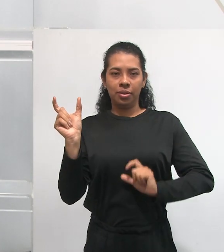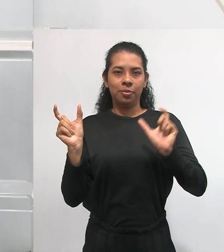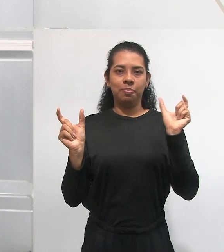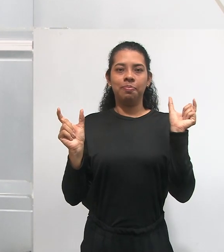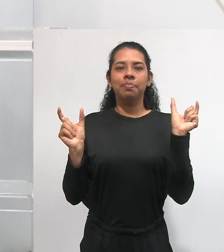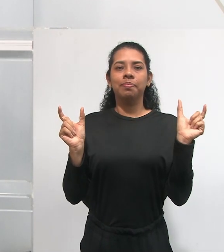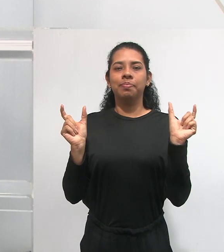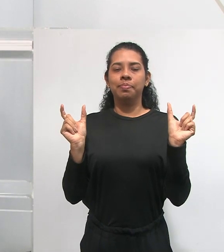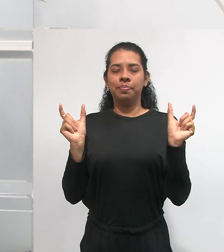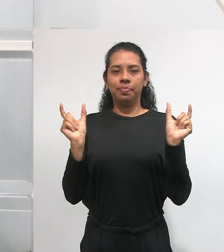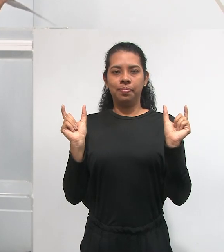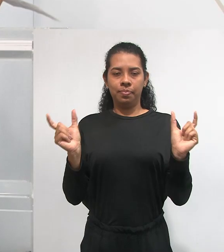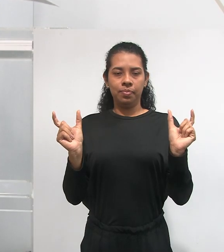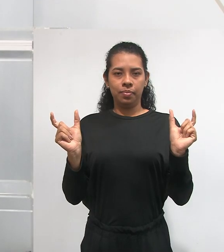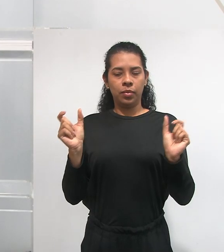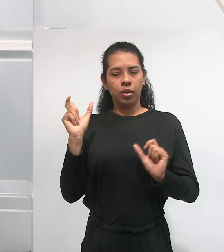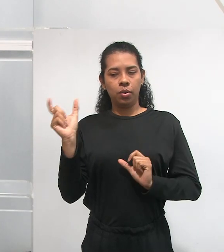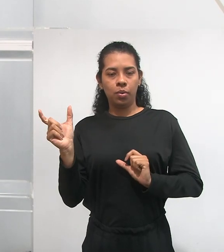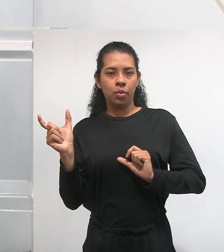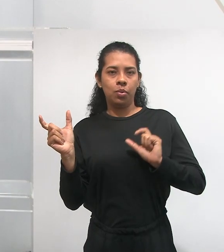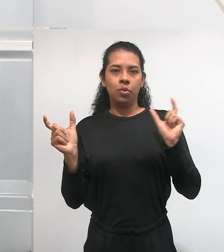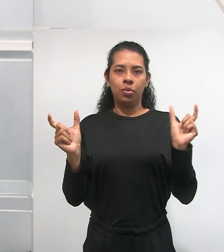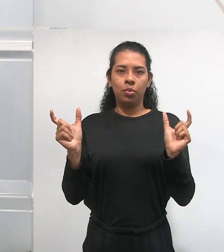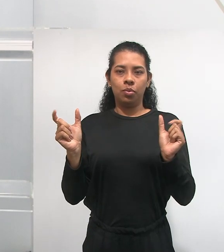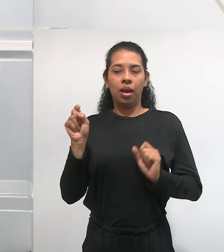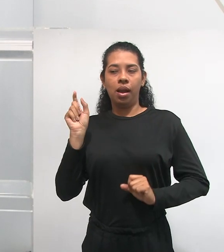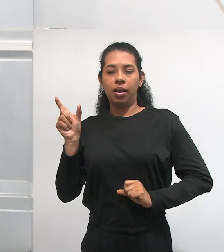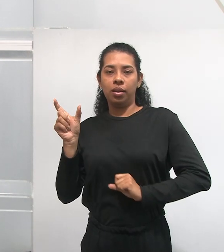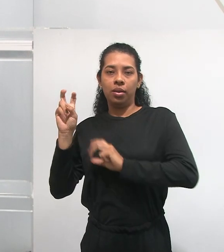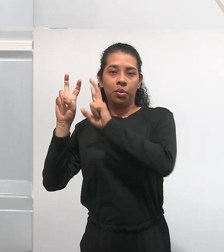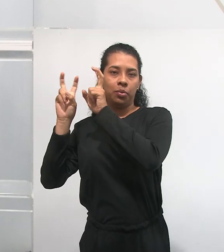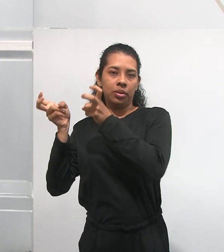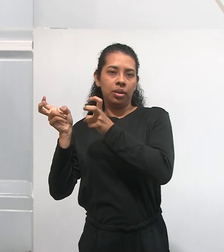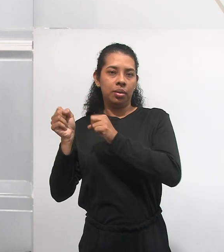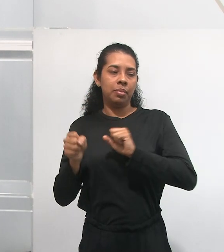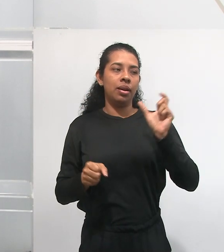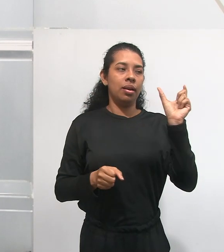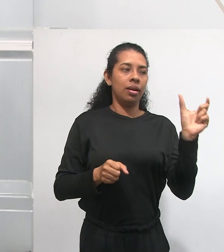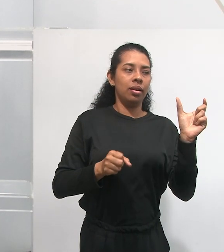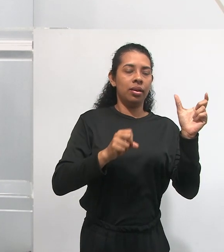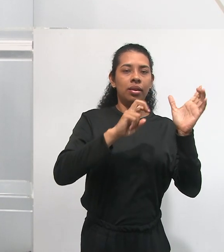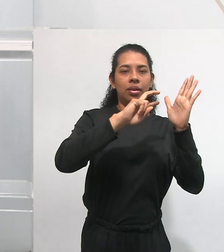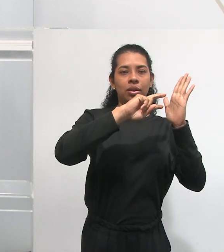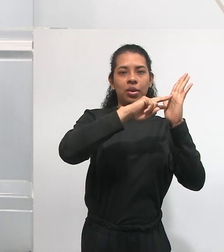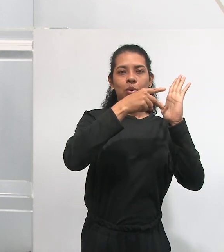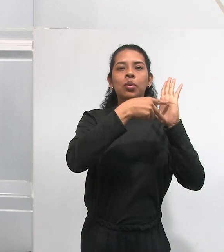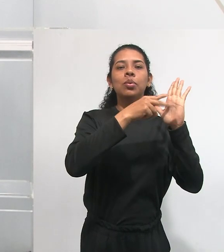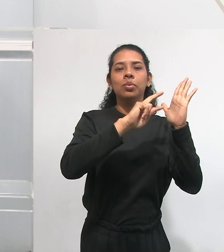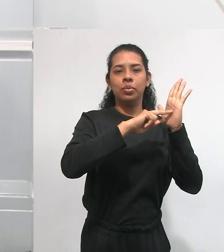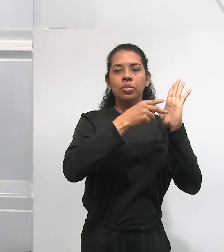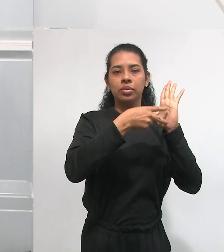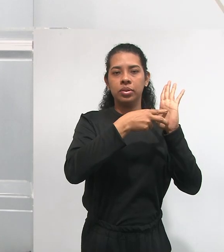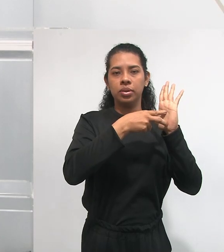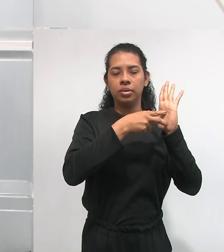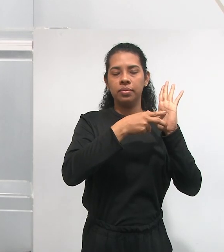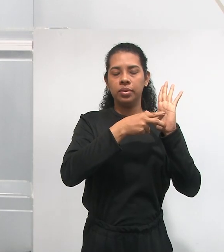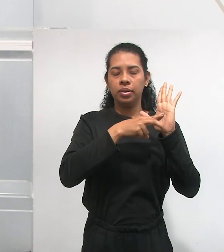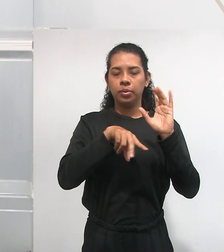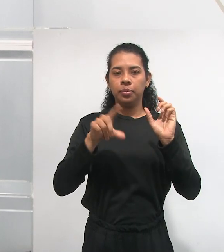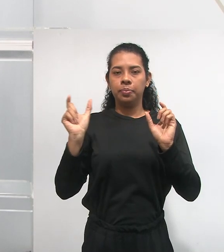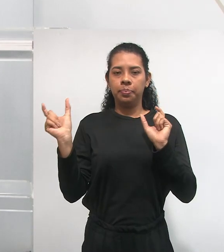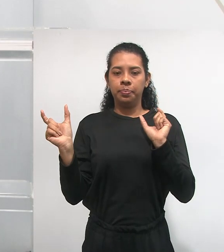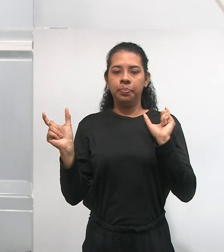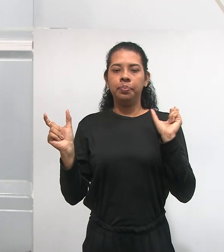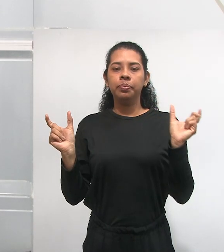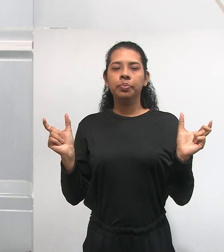os 12 títulozinhos ali, de um lado, e você vai colocar os 12